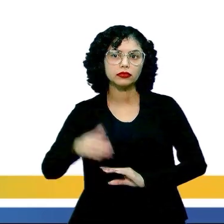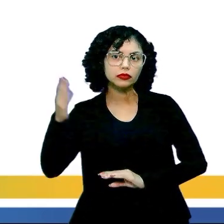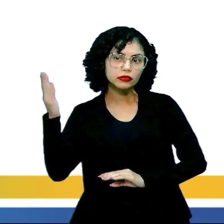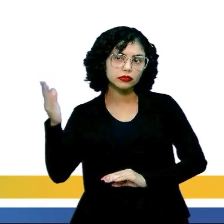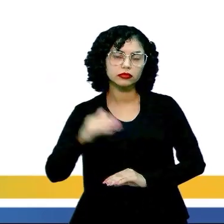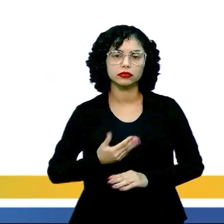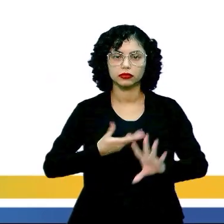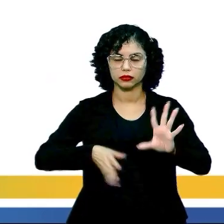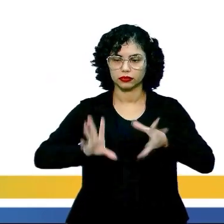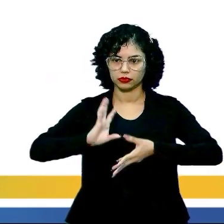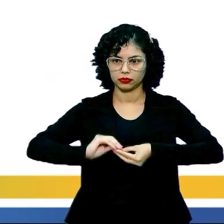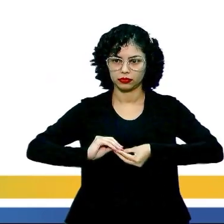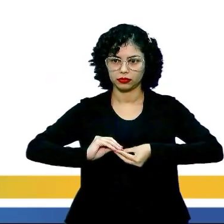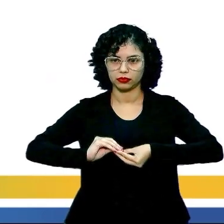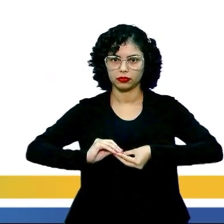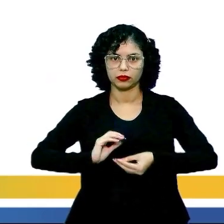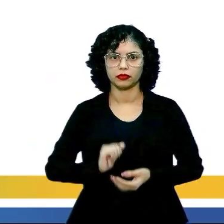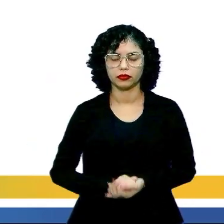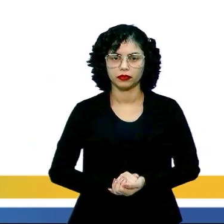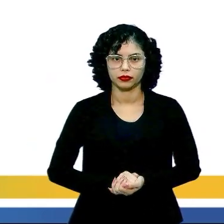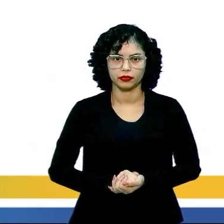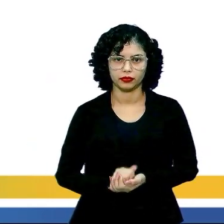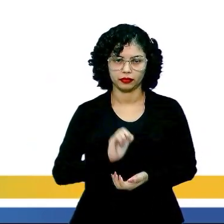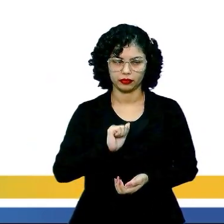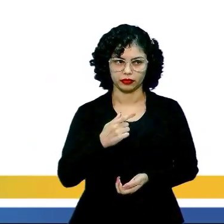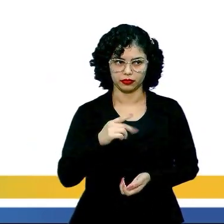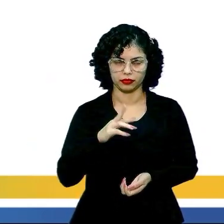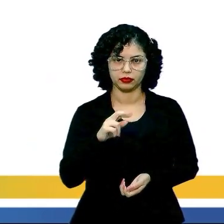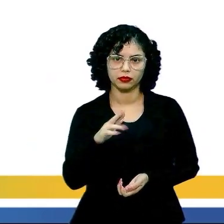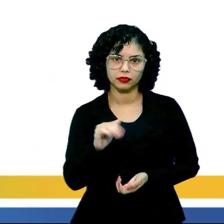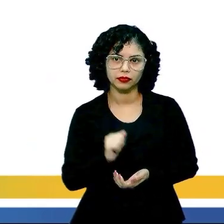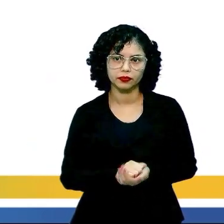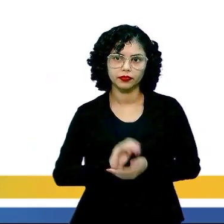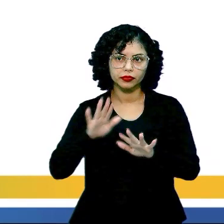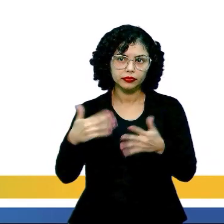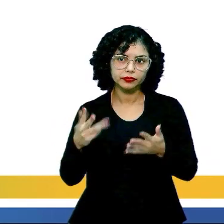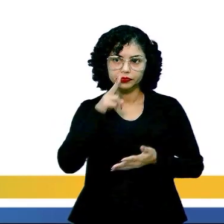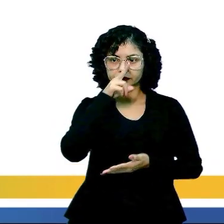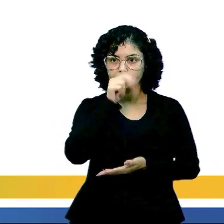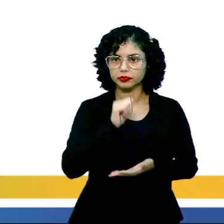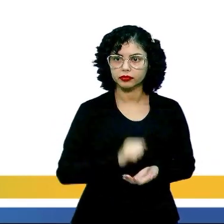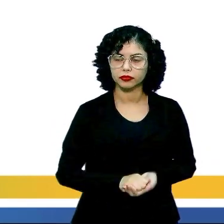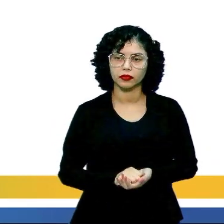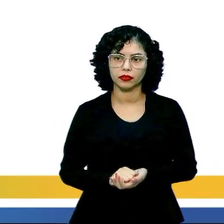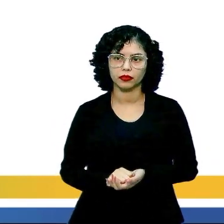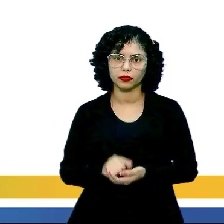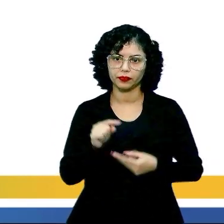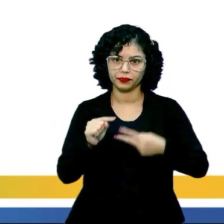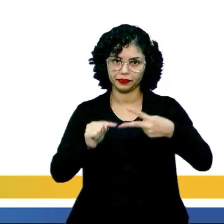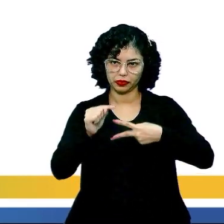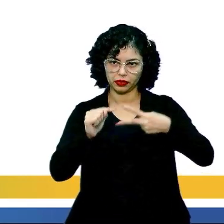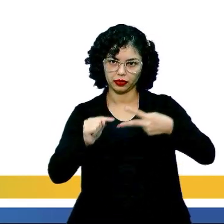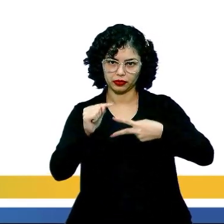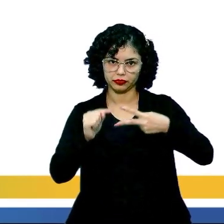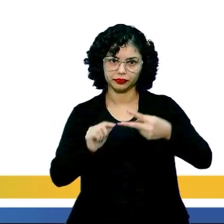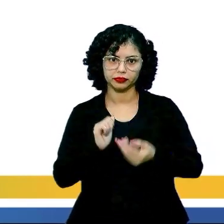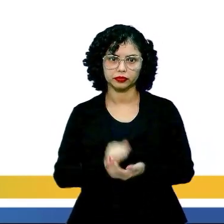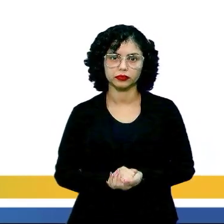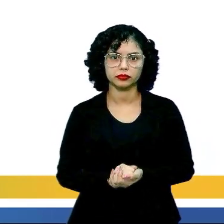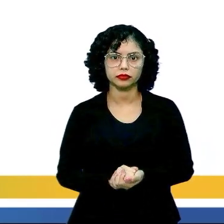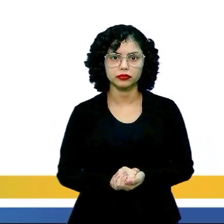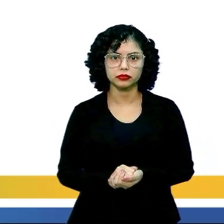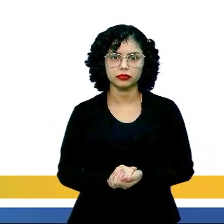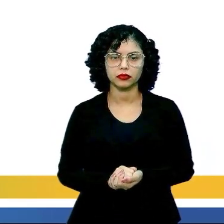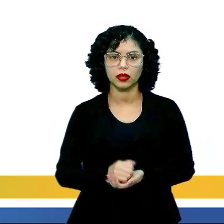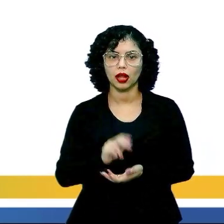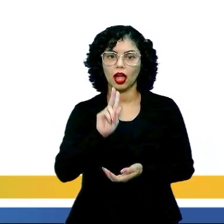Então, tem um resuminho aí sobre as moléculas apolares. Nós temos quais forças? Dispersão de London e dipolo induzido.